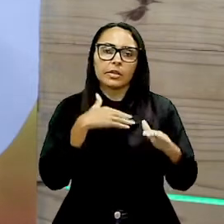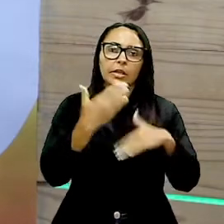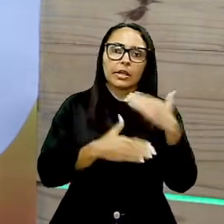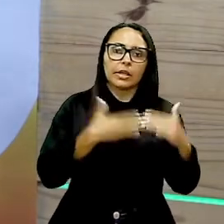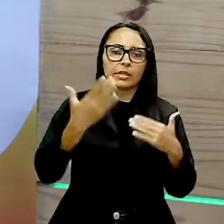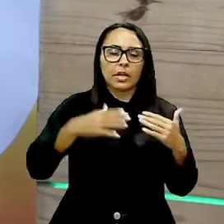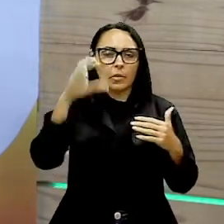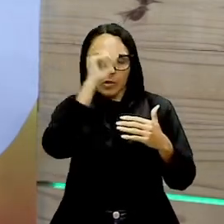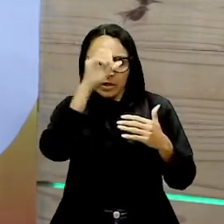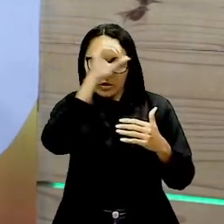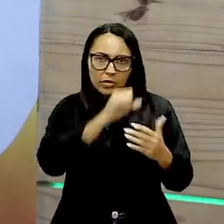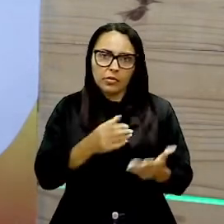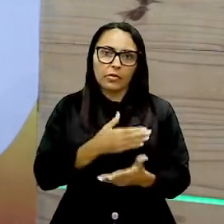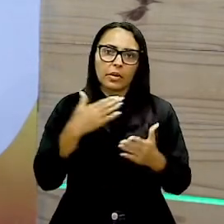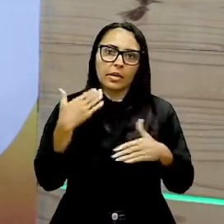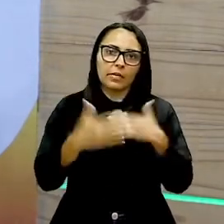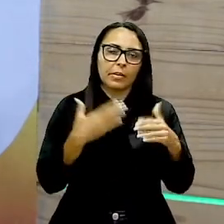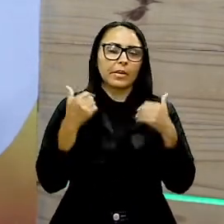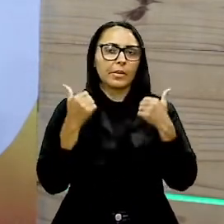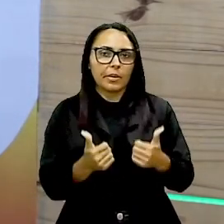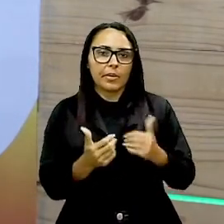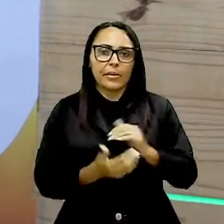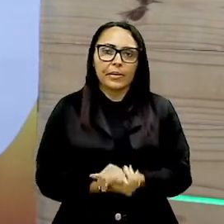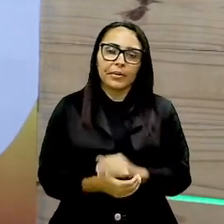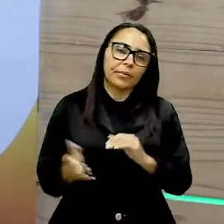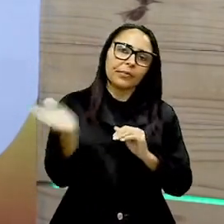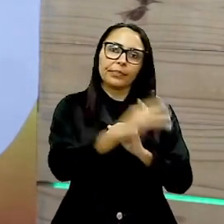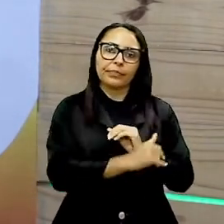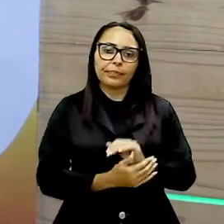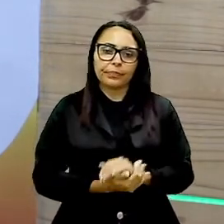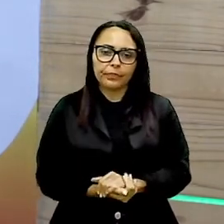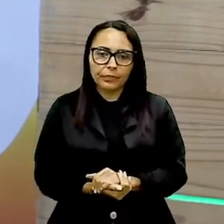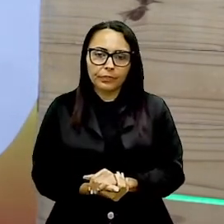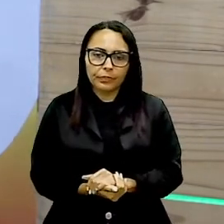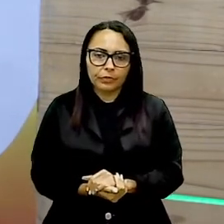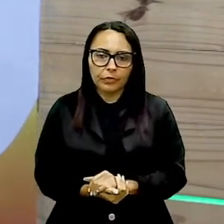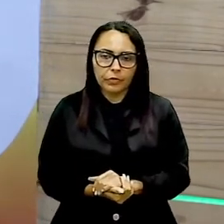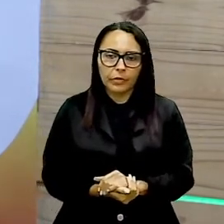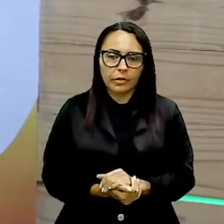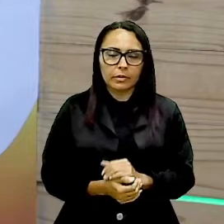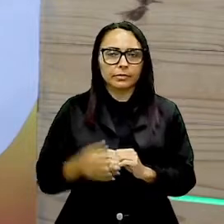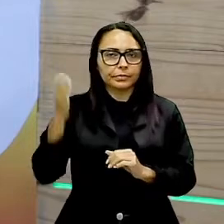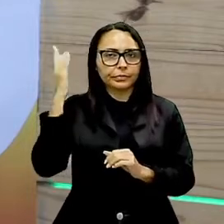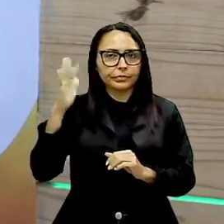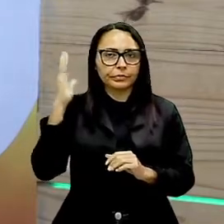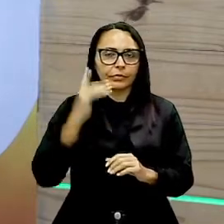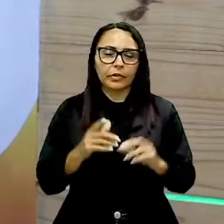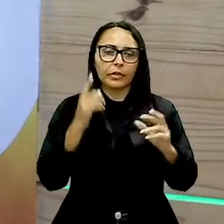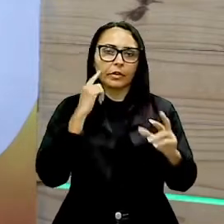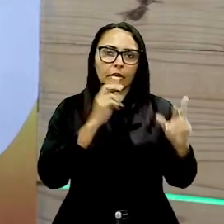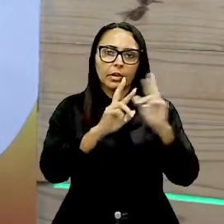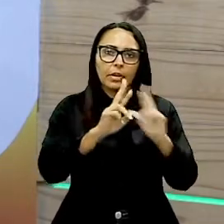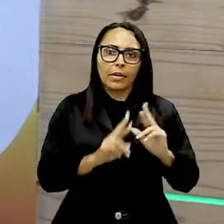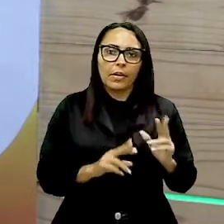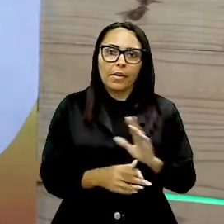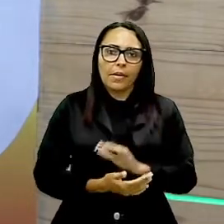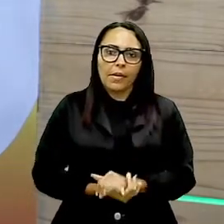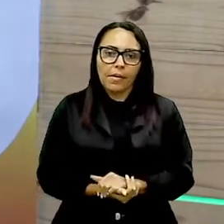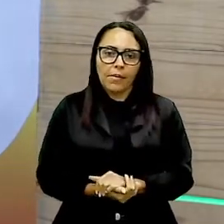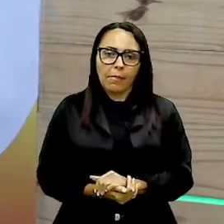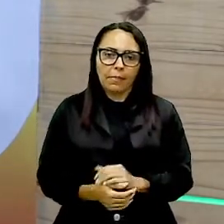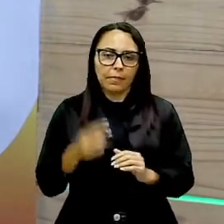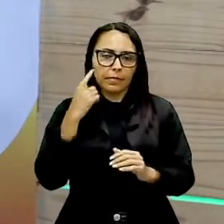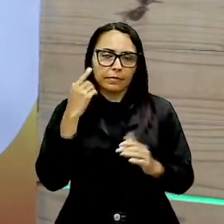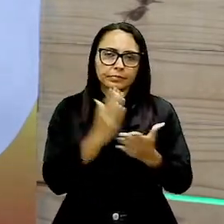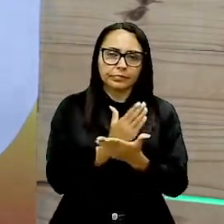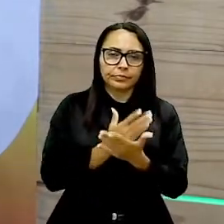aprenda, desenvolva cada vez mais, tá bom? Vamos lá? Simulado, vamos às respostas, vamos ver algumas questões, vamos tirar